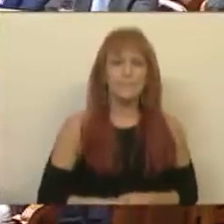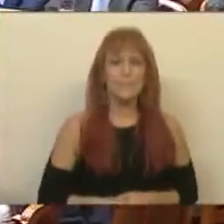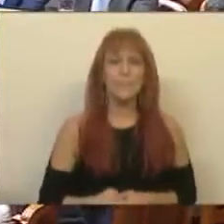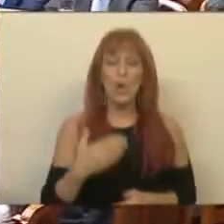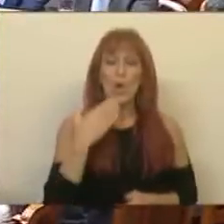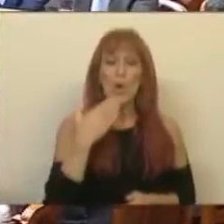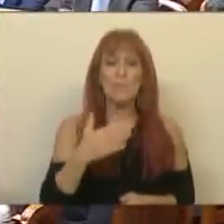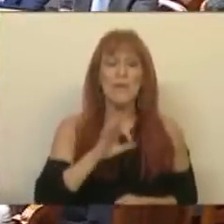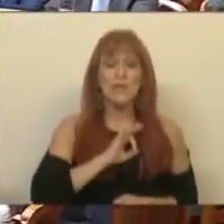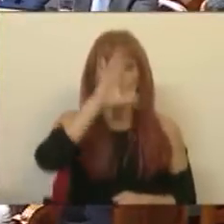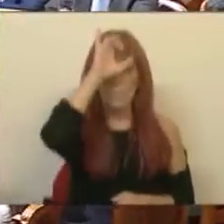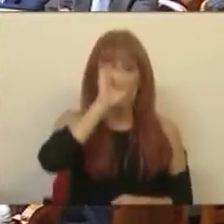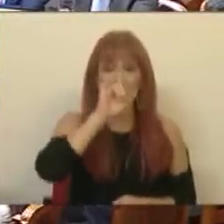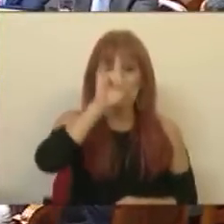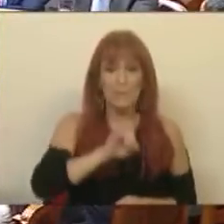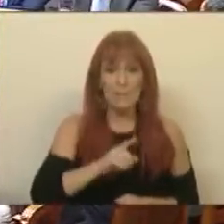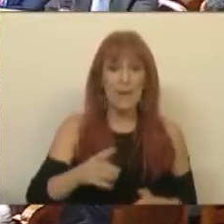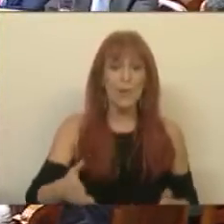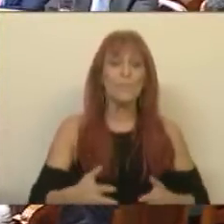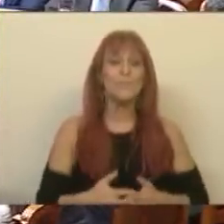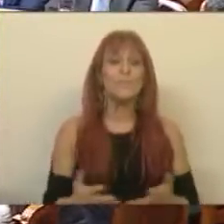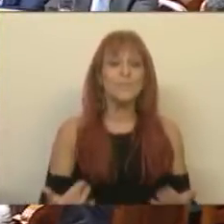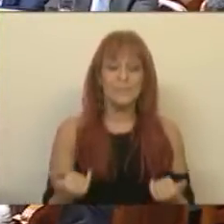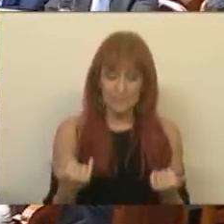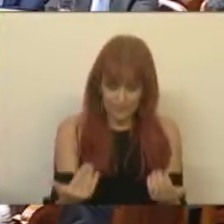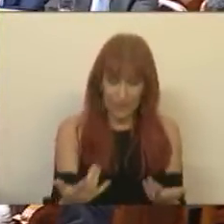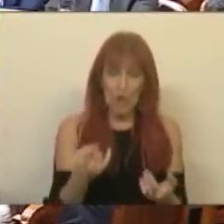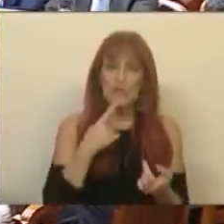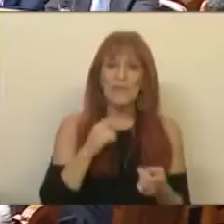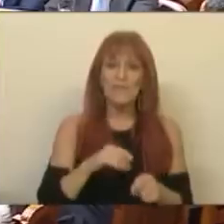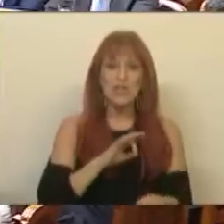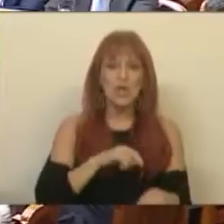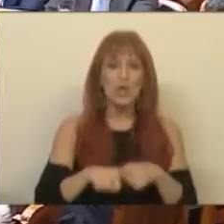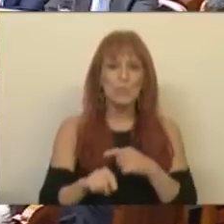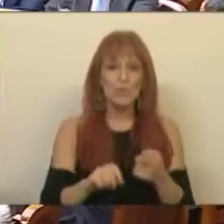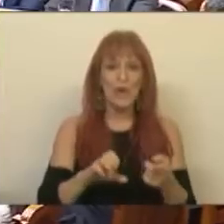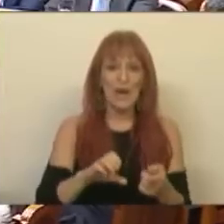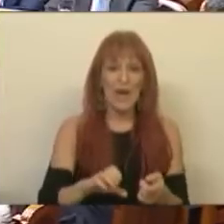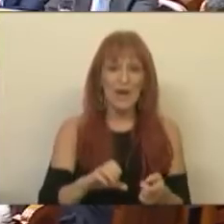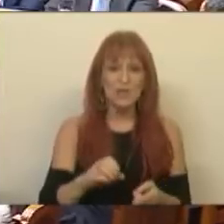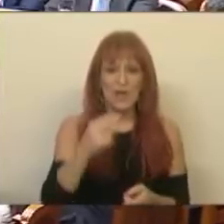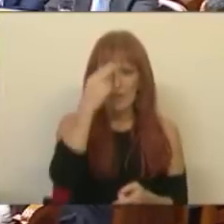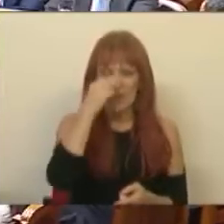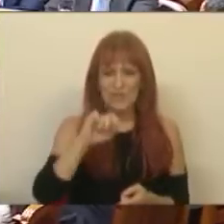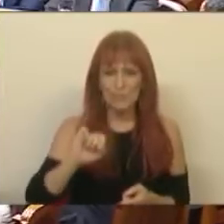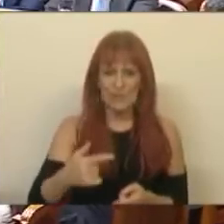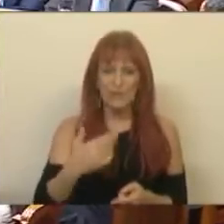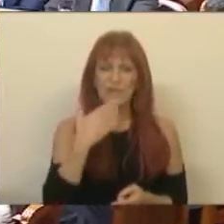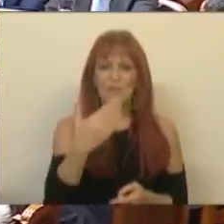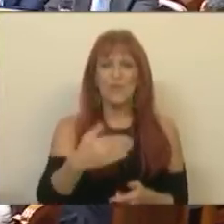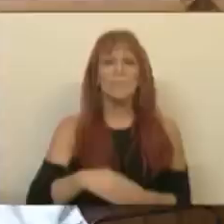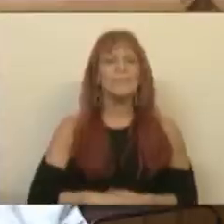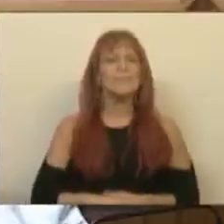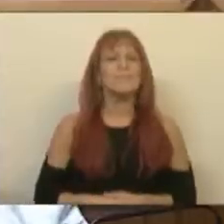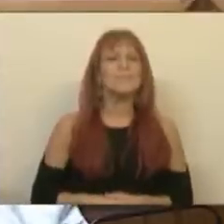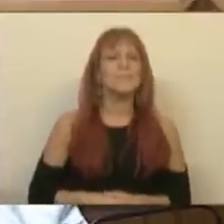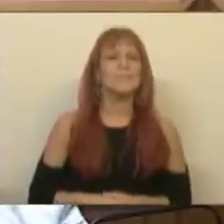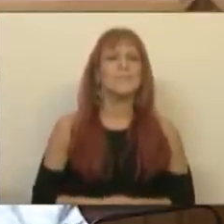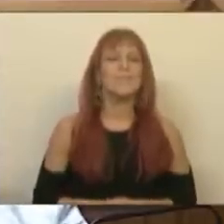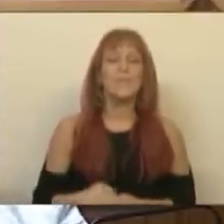Obrigada Ministro tem de novo a palavra senhor deputado Carlos Guimarães Pinto faz favor